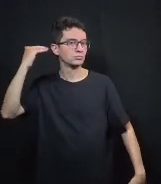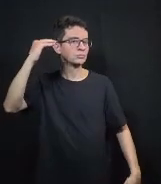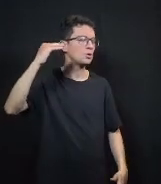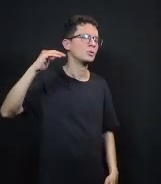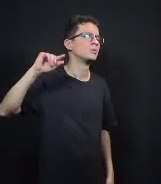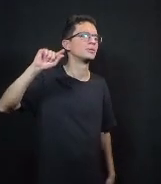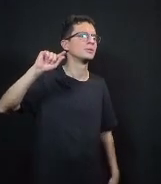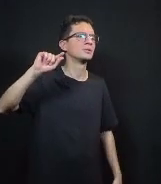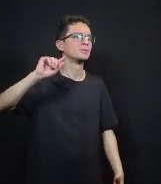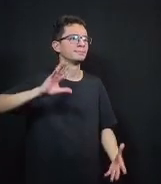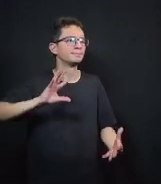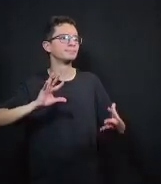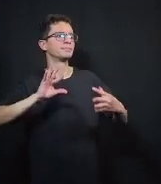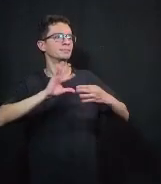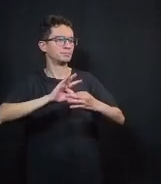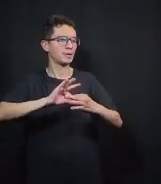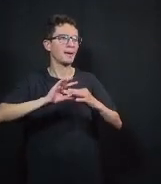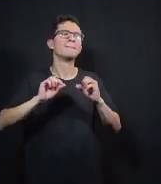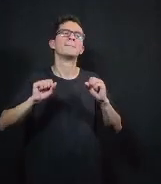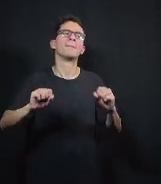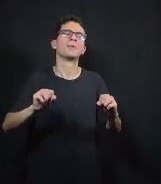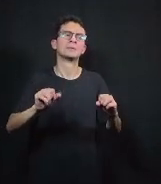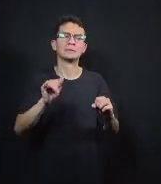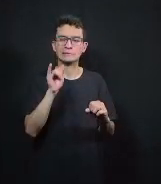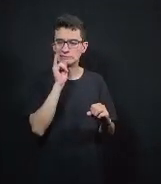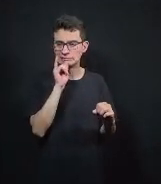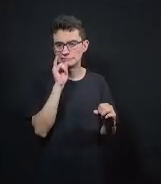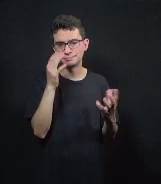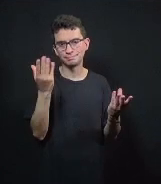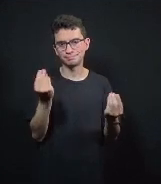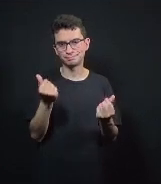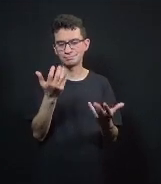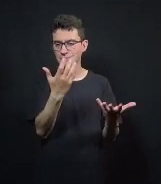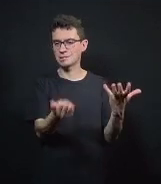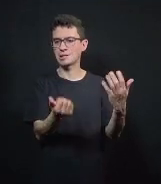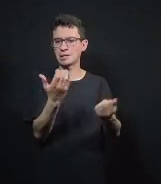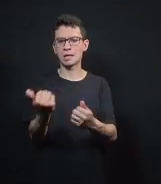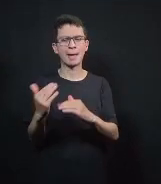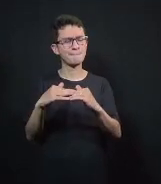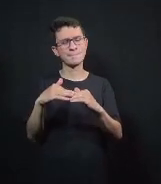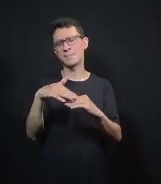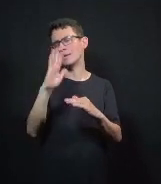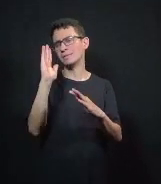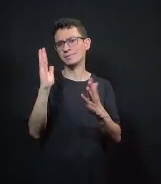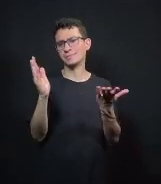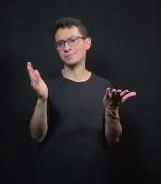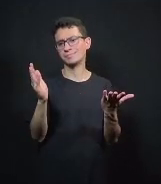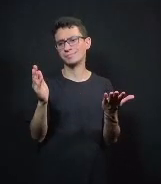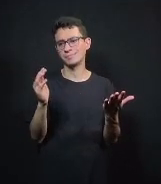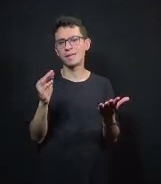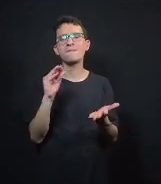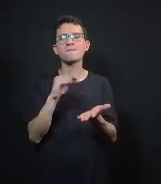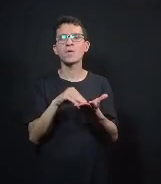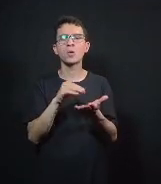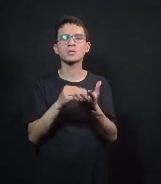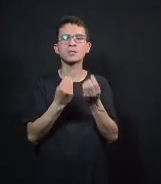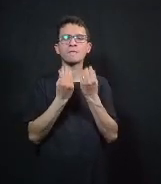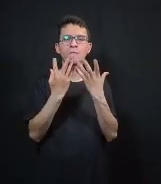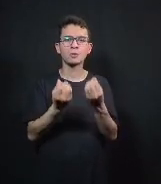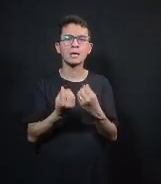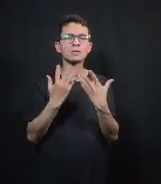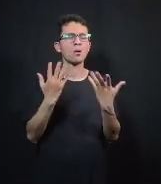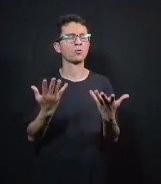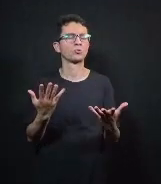pode estar associada a mais aceitação de desinformação, mais consumo